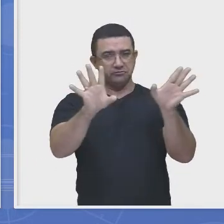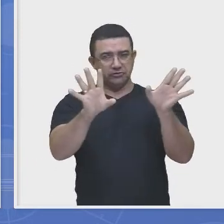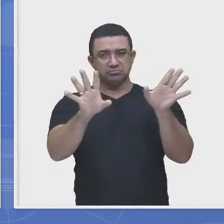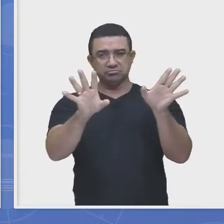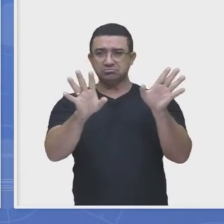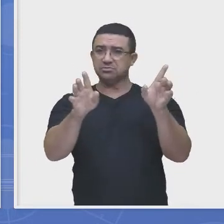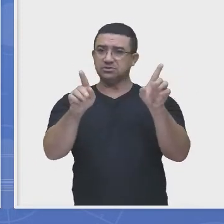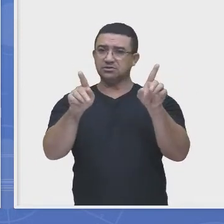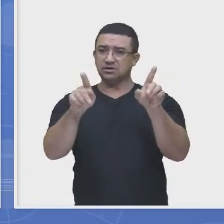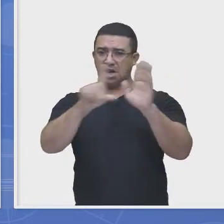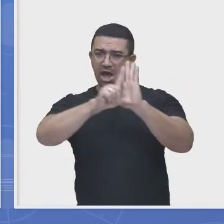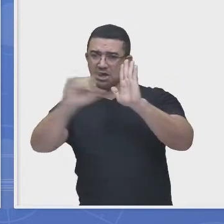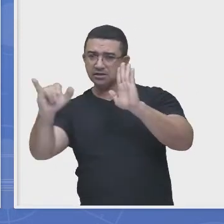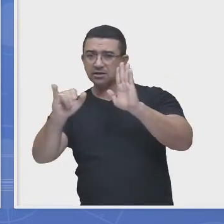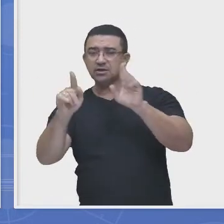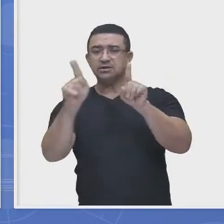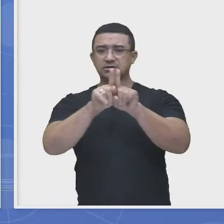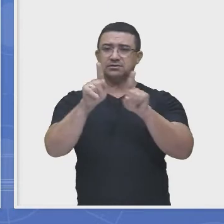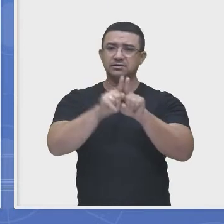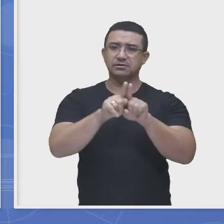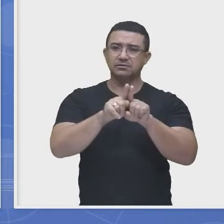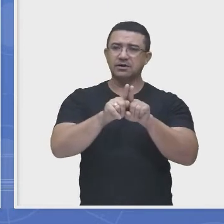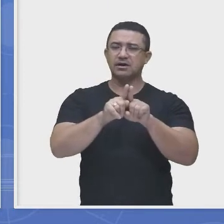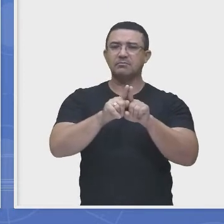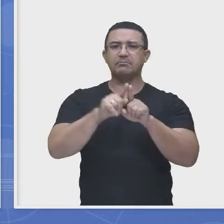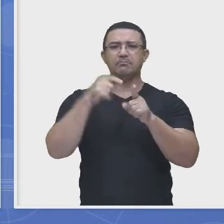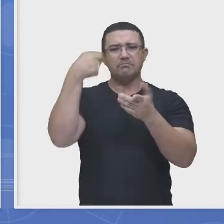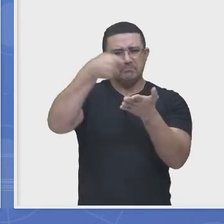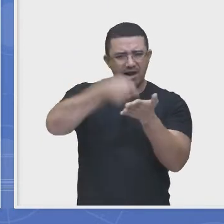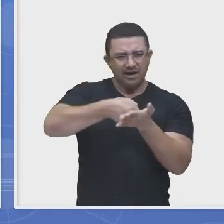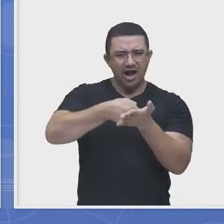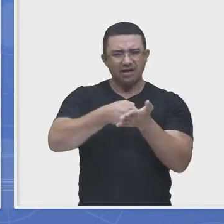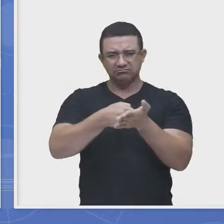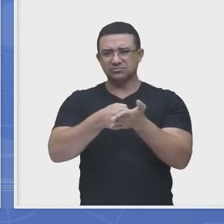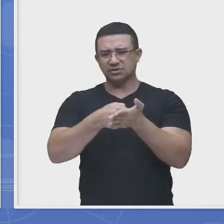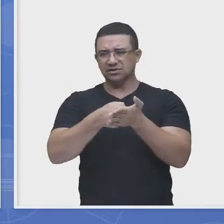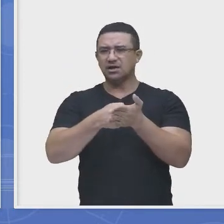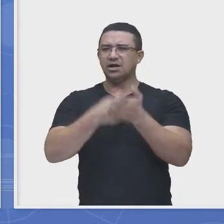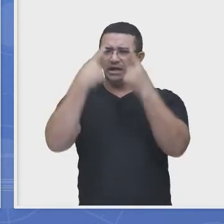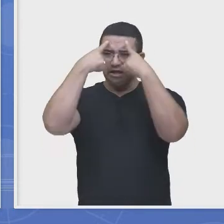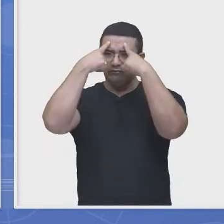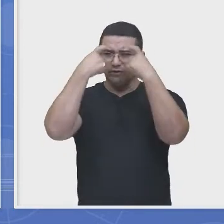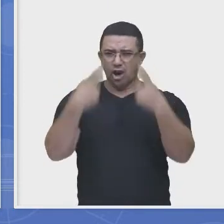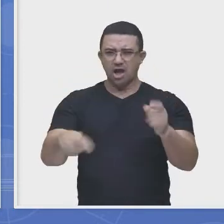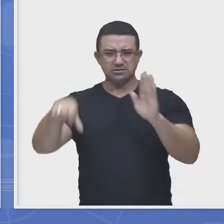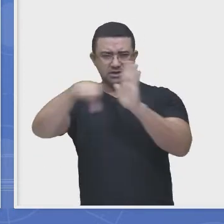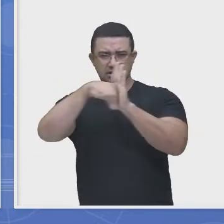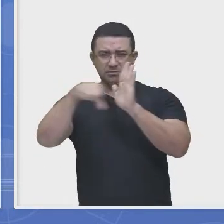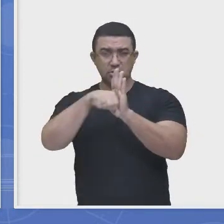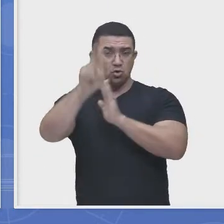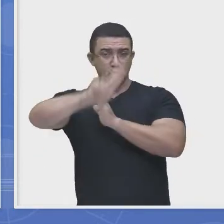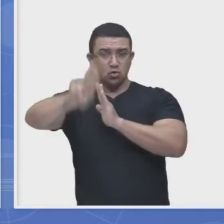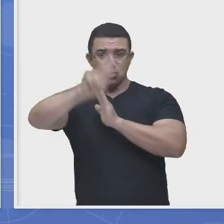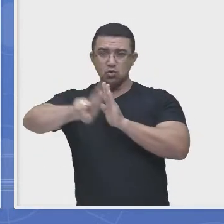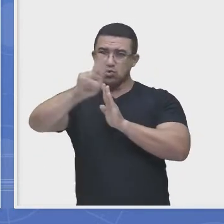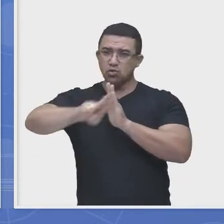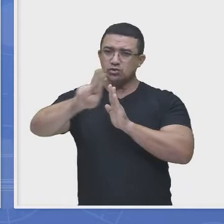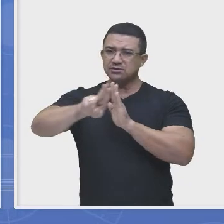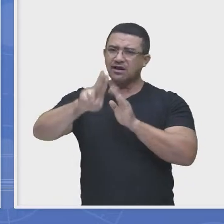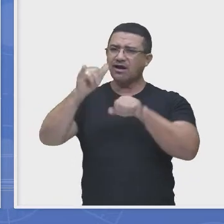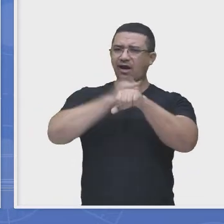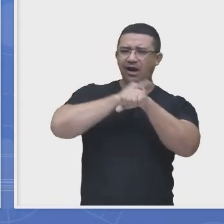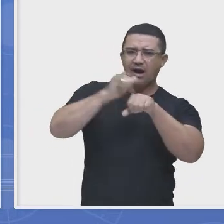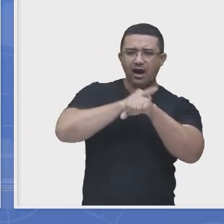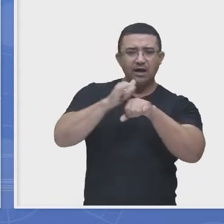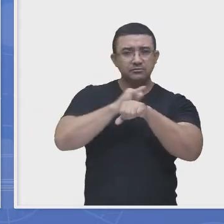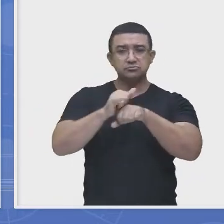que para se pagar um crime ilícito, utiliza-se um mecanismo legal, né, que tira a vida